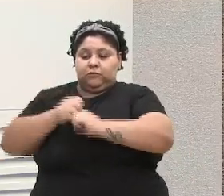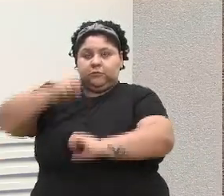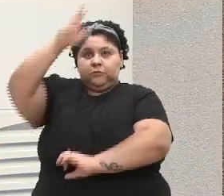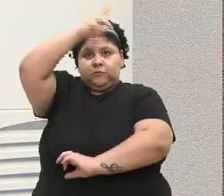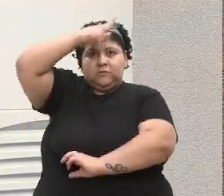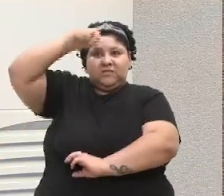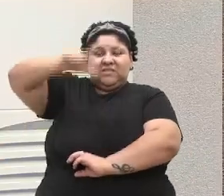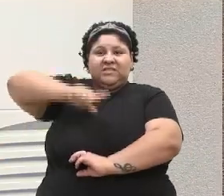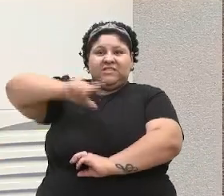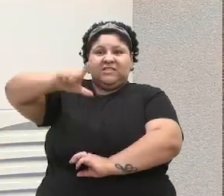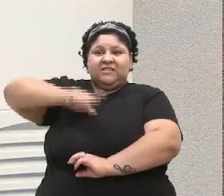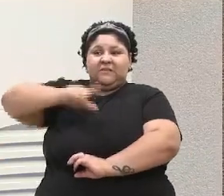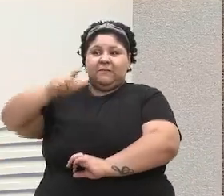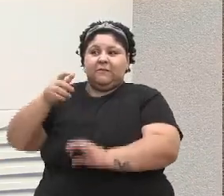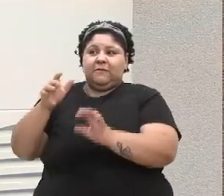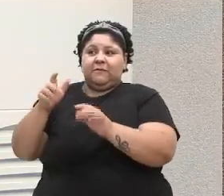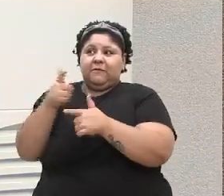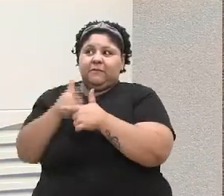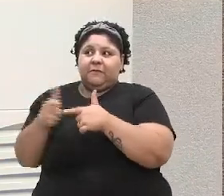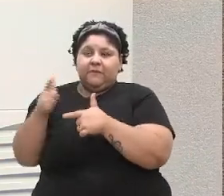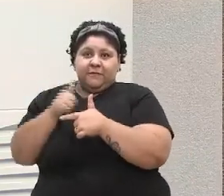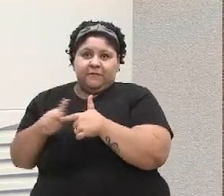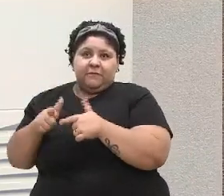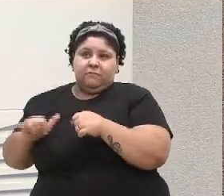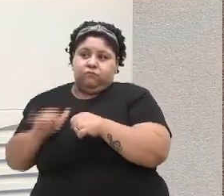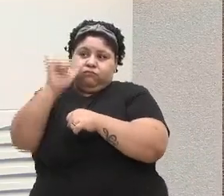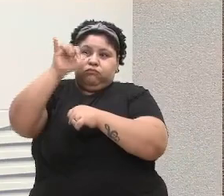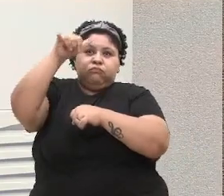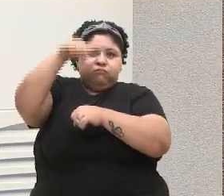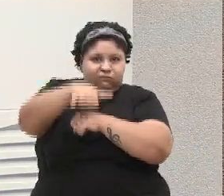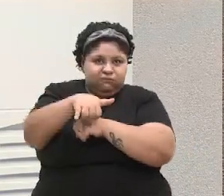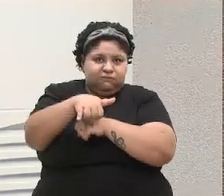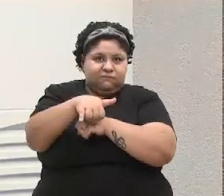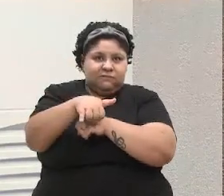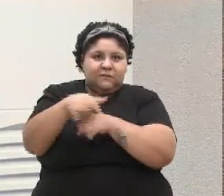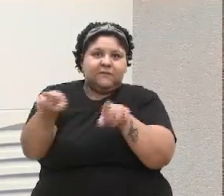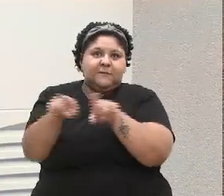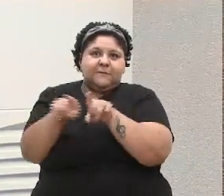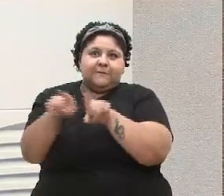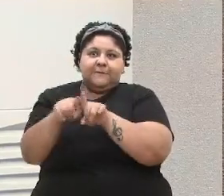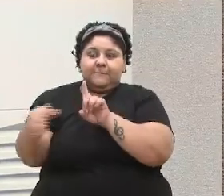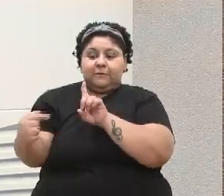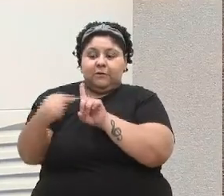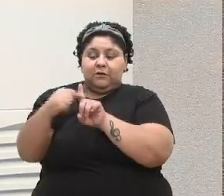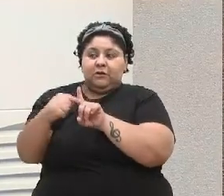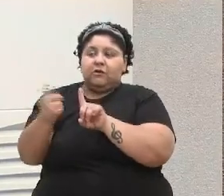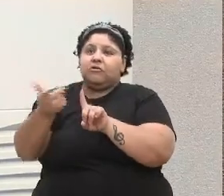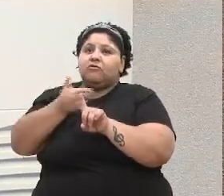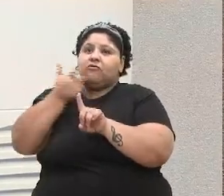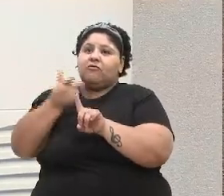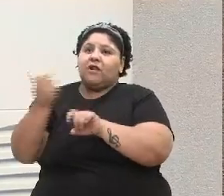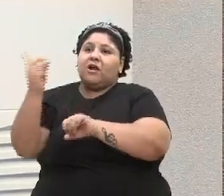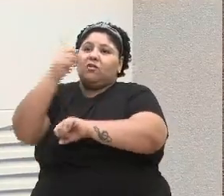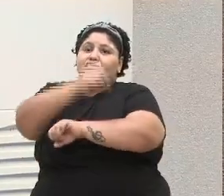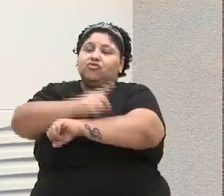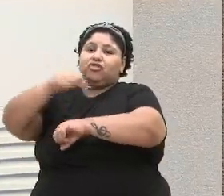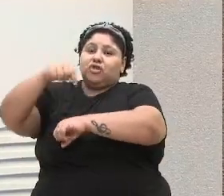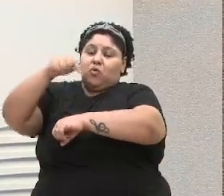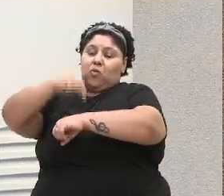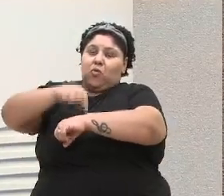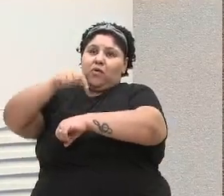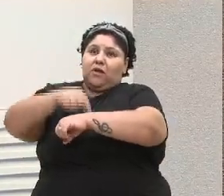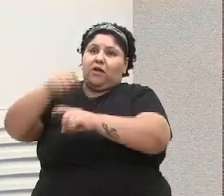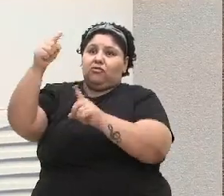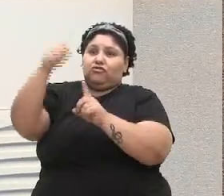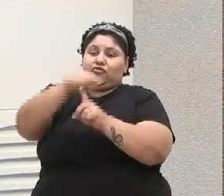houve algum incidente registrado no pouso e na decolagem de aeronaves? Em caso afirmativo, mencionar o dia, horário e o tipo de aeronave e o incidente